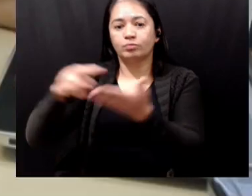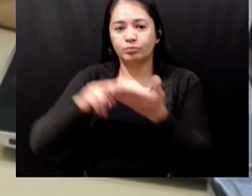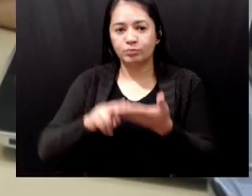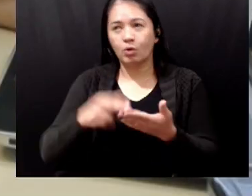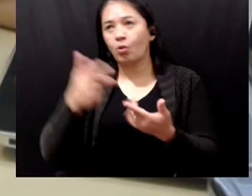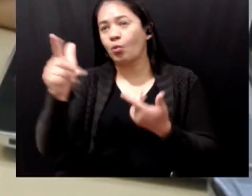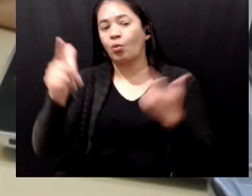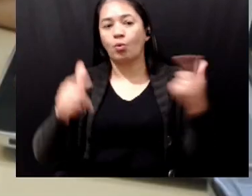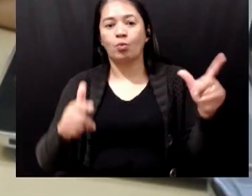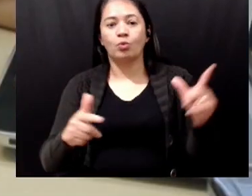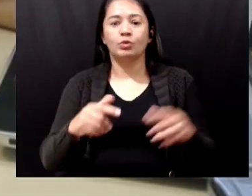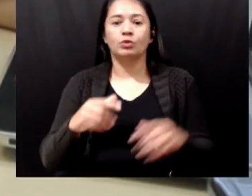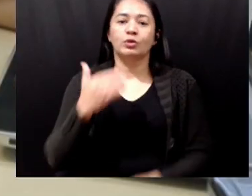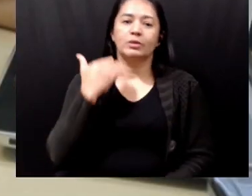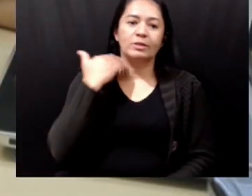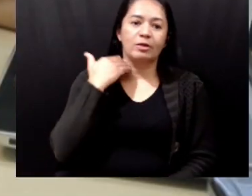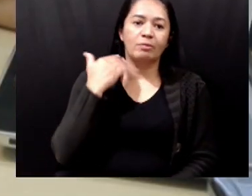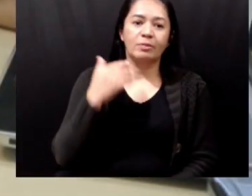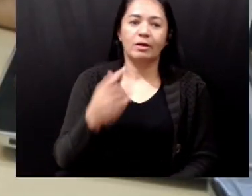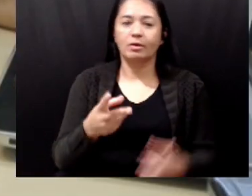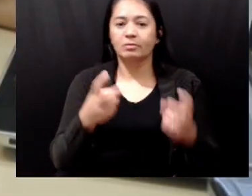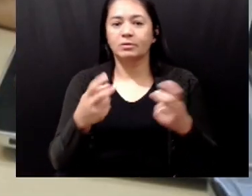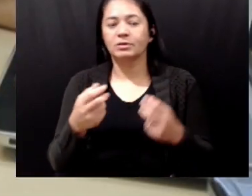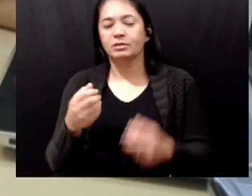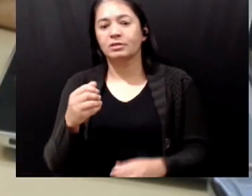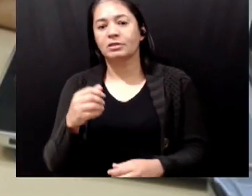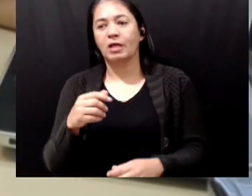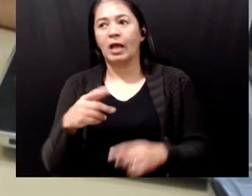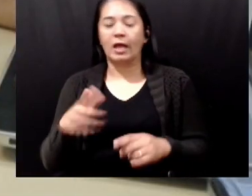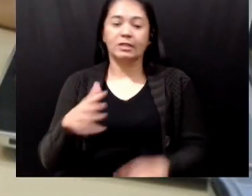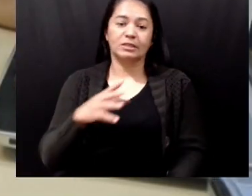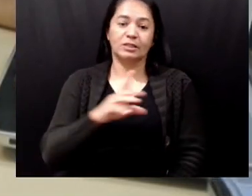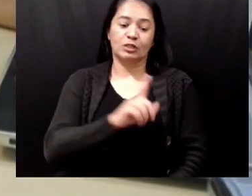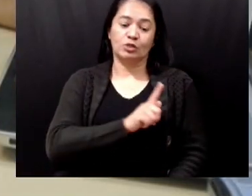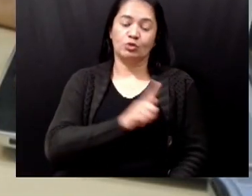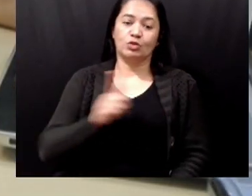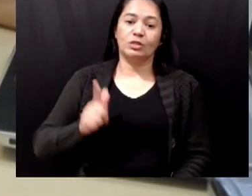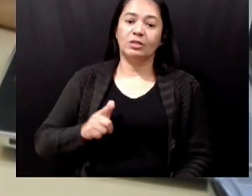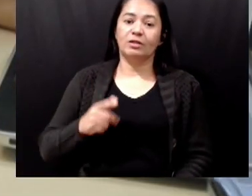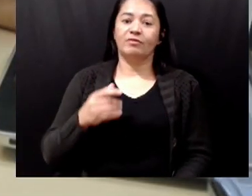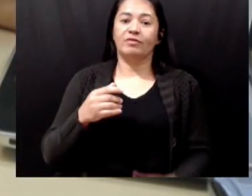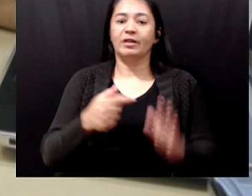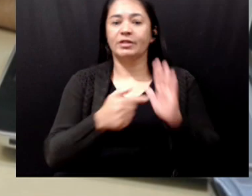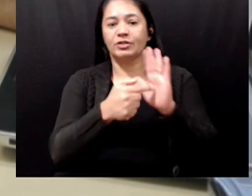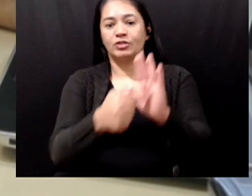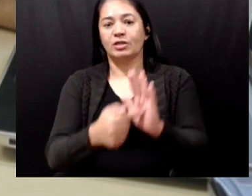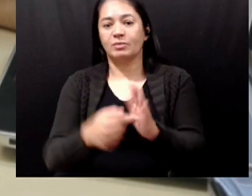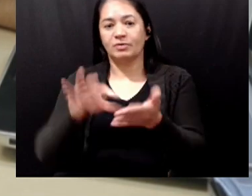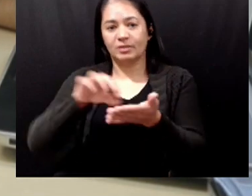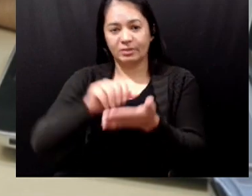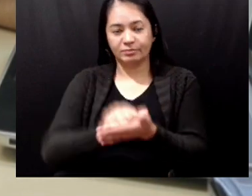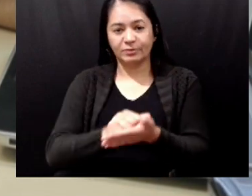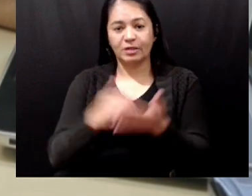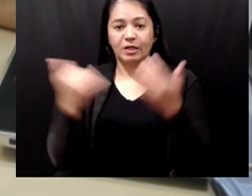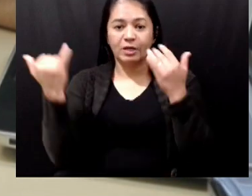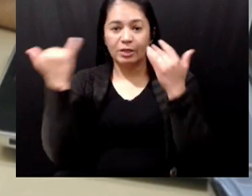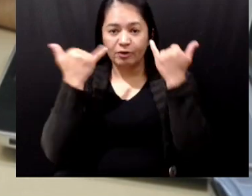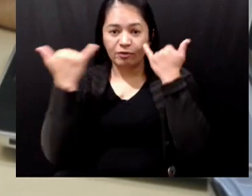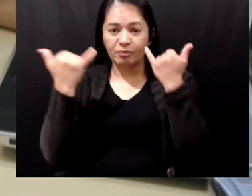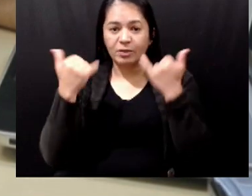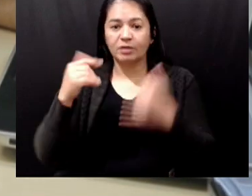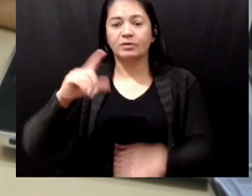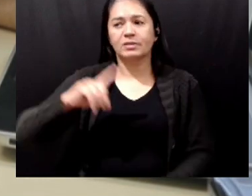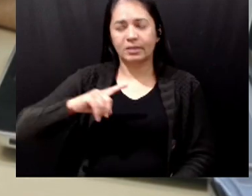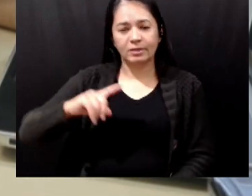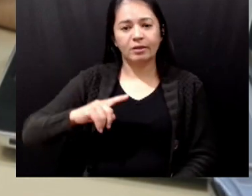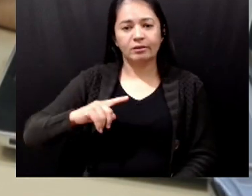não tem, provavelmente o teu gerente vai te indicar uma corretora para você fazer esse cadastro e informar que você tem ativos lá. A gente está falando aqui de quebra de corretora, a